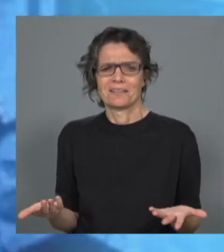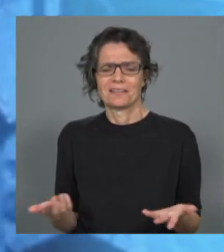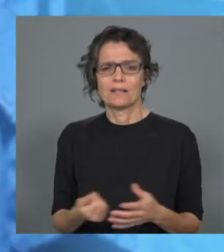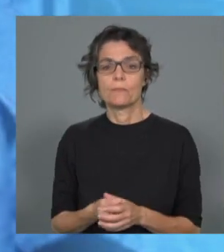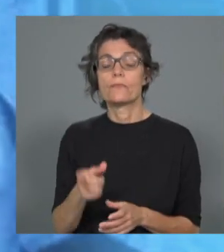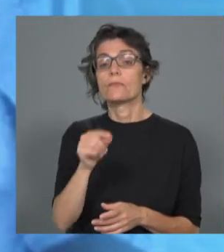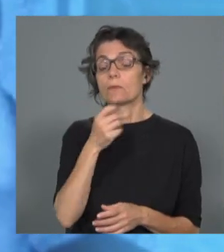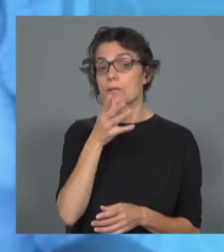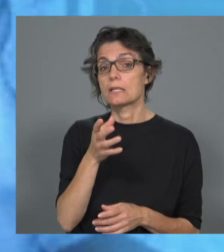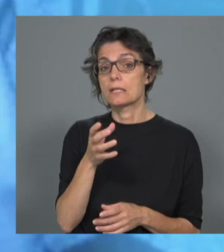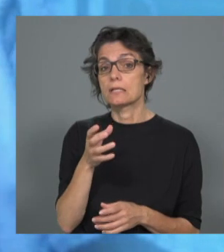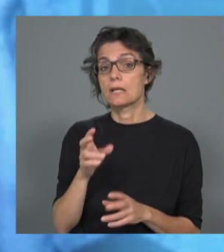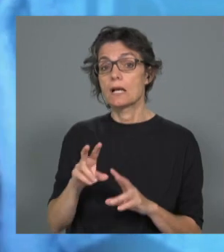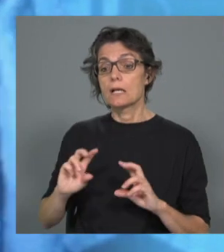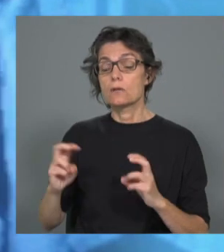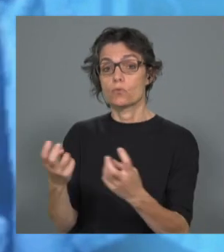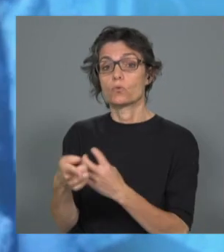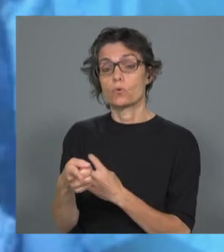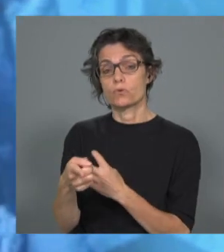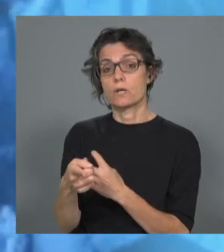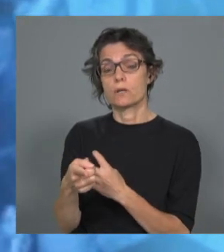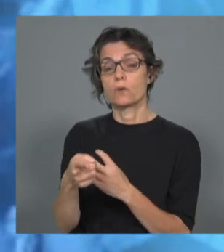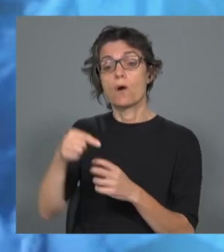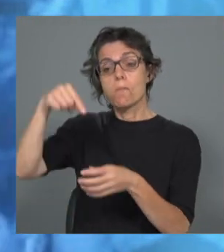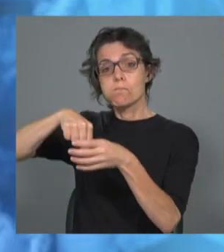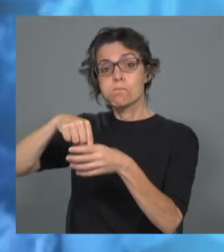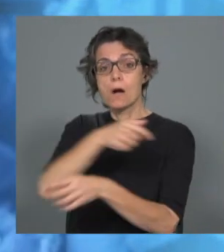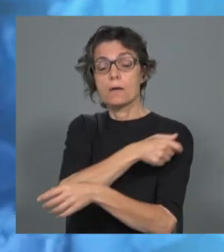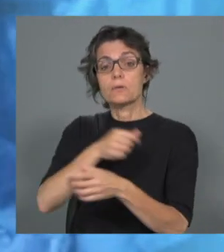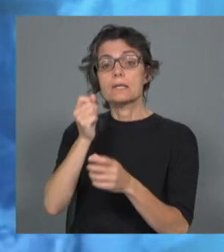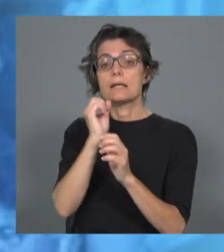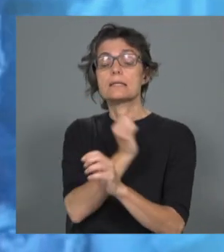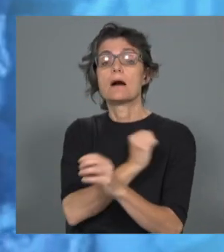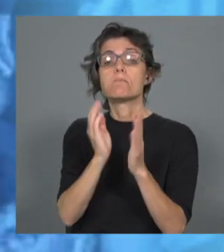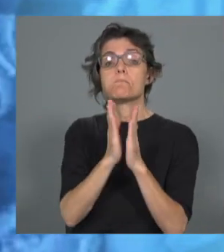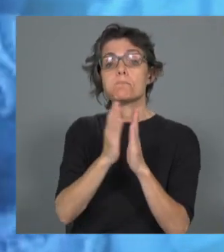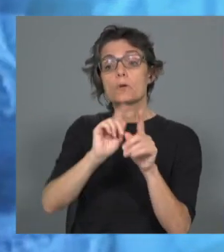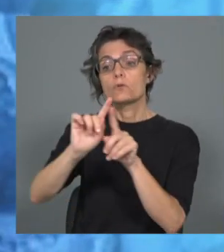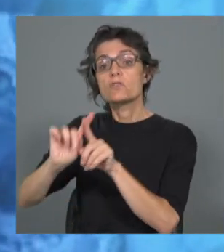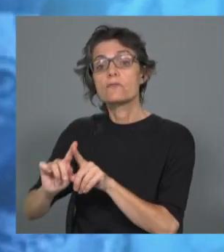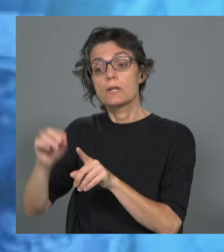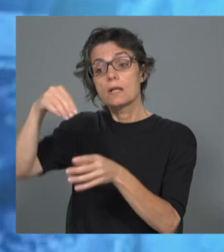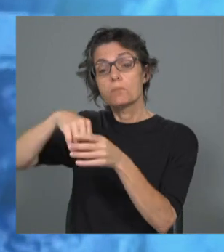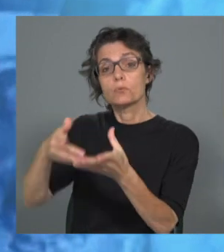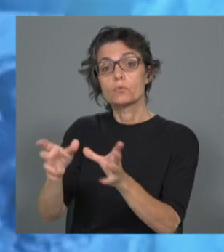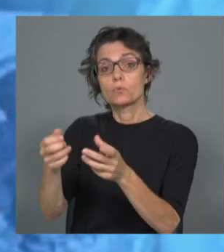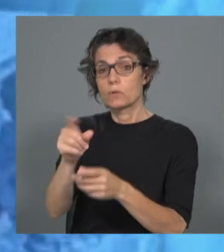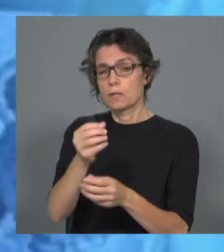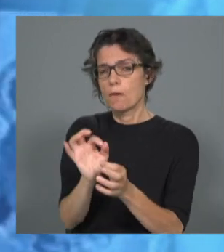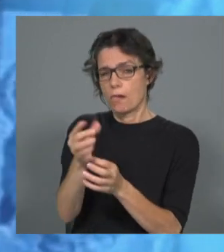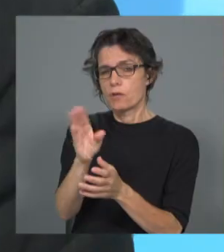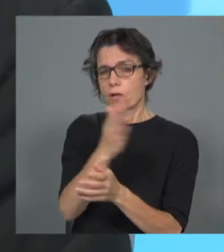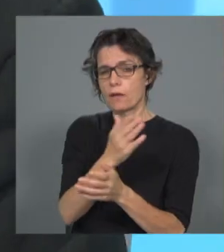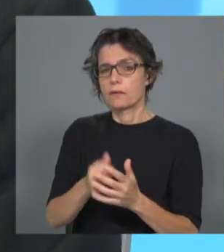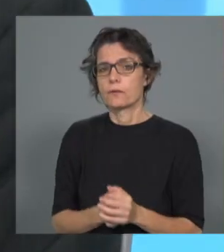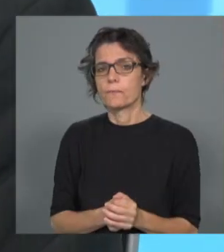conselhos diocesanos em que as paróquias estejam representadas e possam partilhar entre elas esta experiência de caminho. Sim, exatamente. E